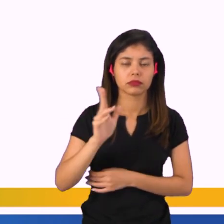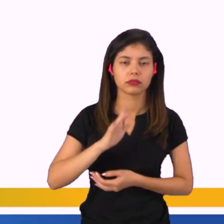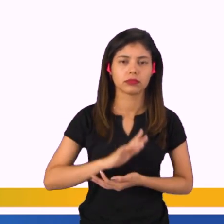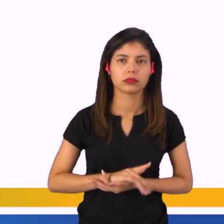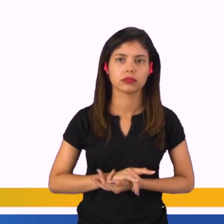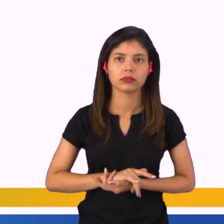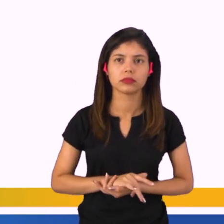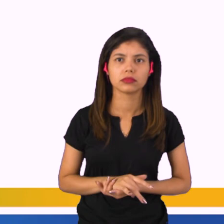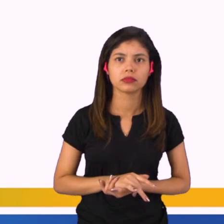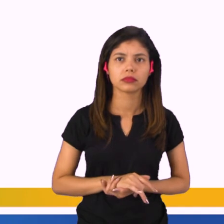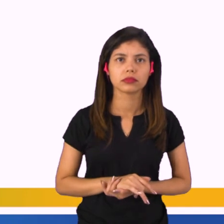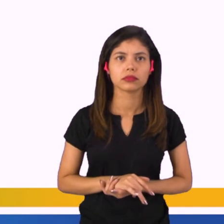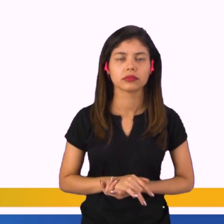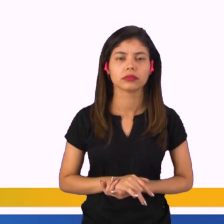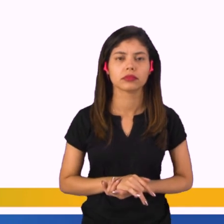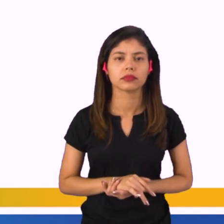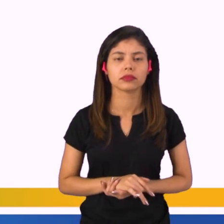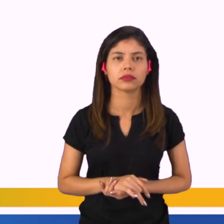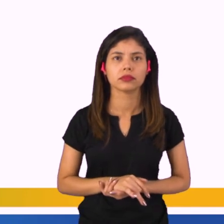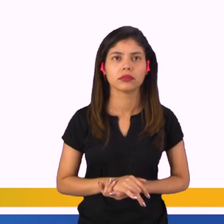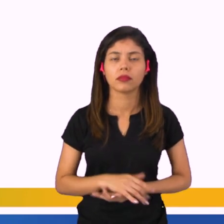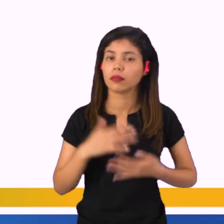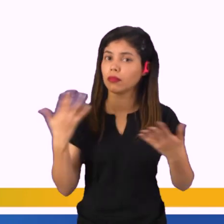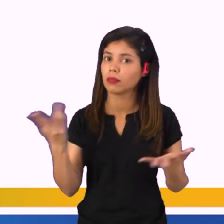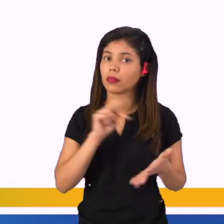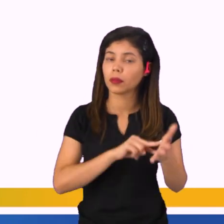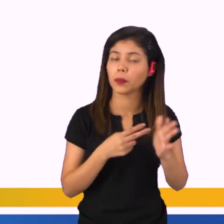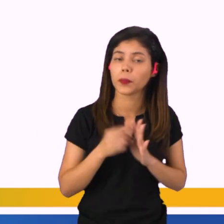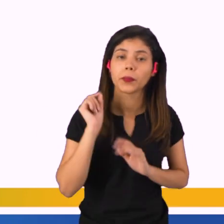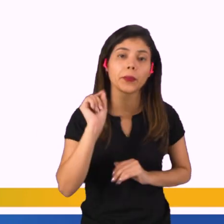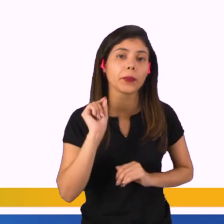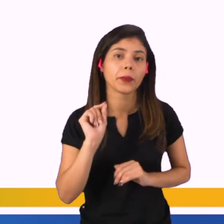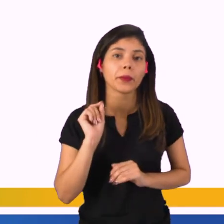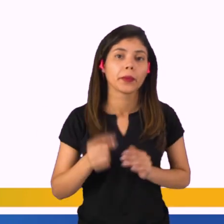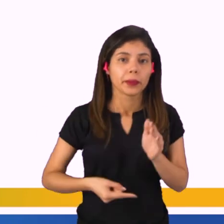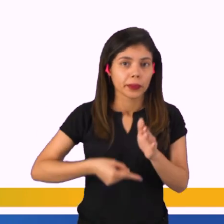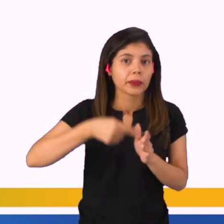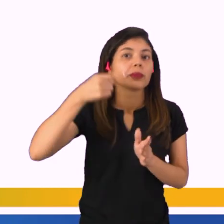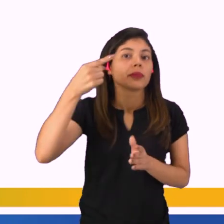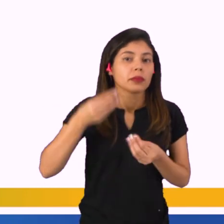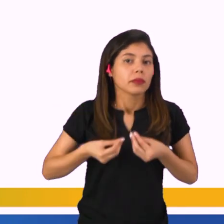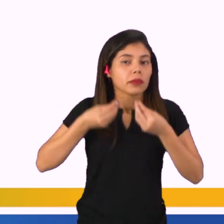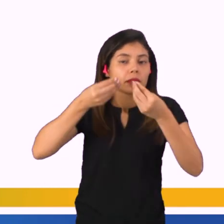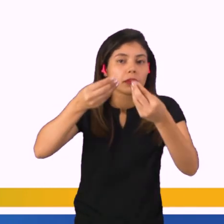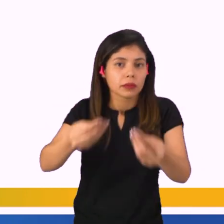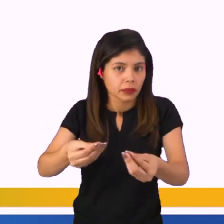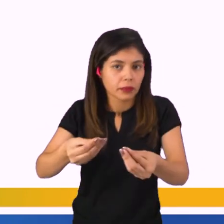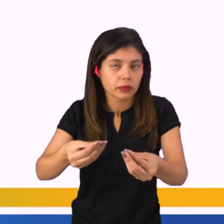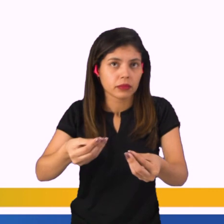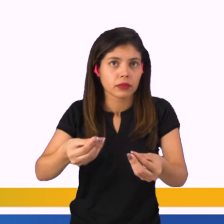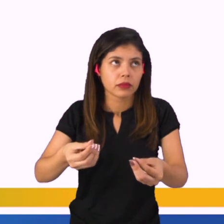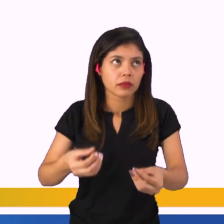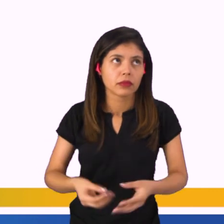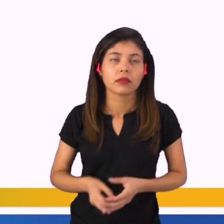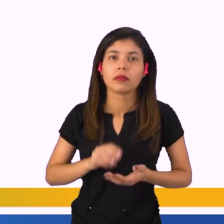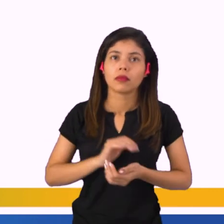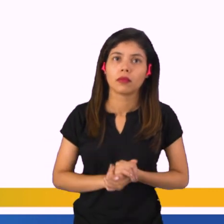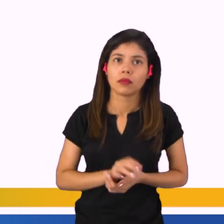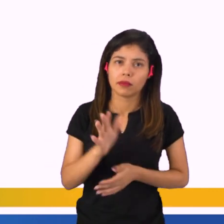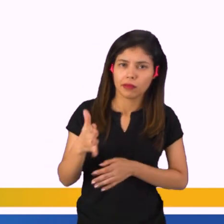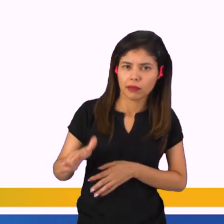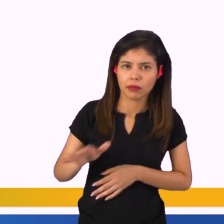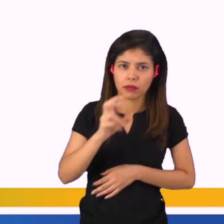930, você vai obter 570 quilogramas. Isso quer dizer que na primeira entrega